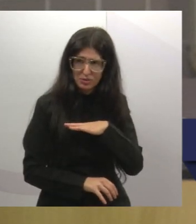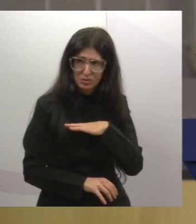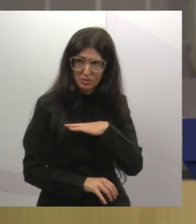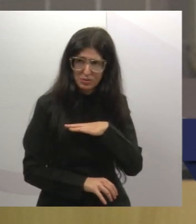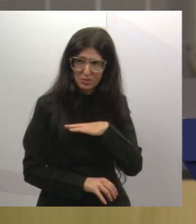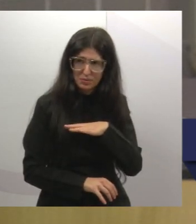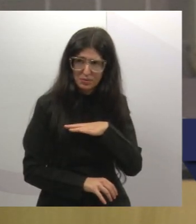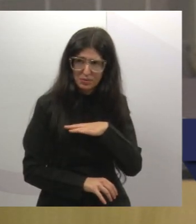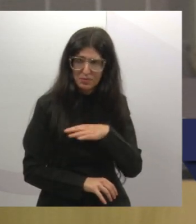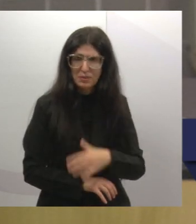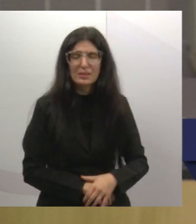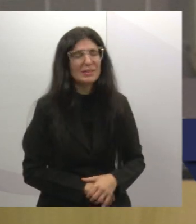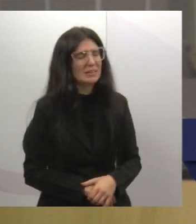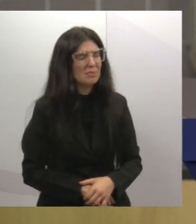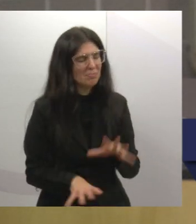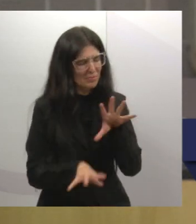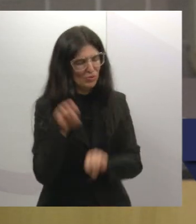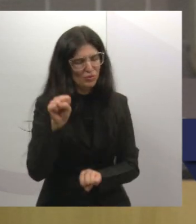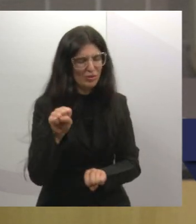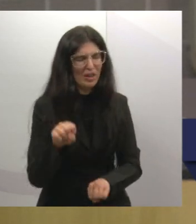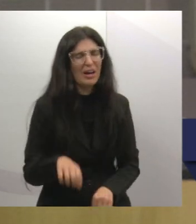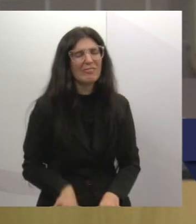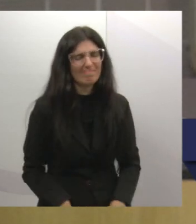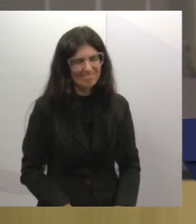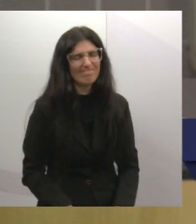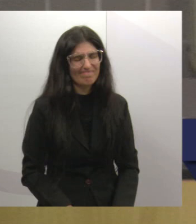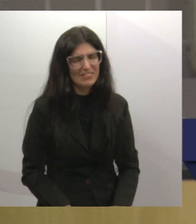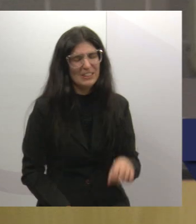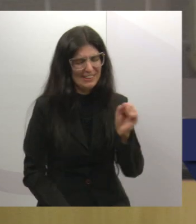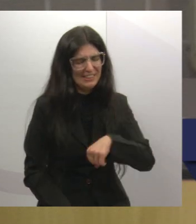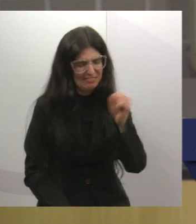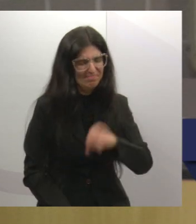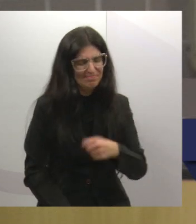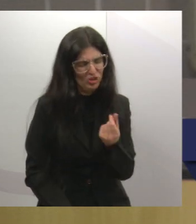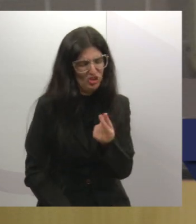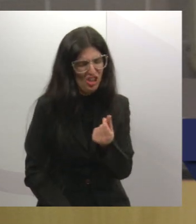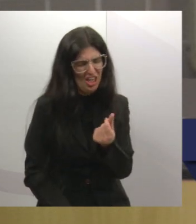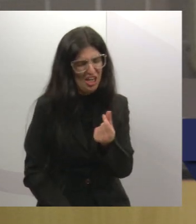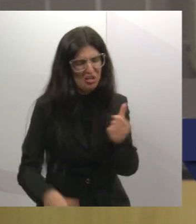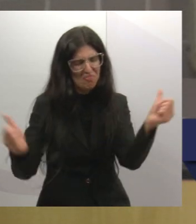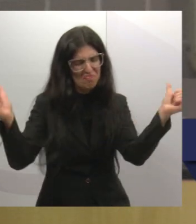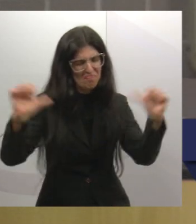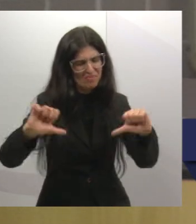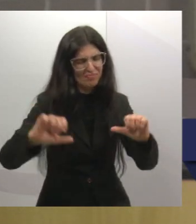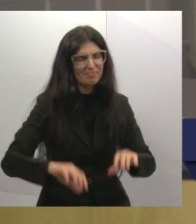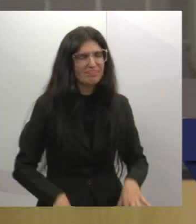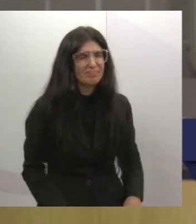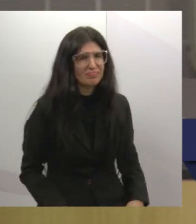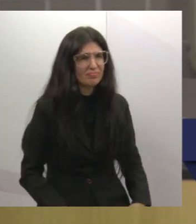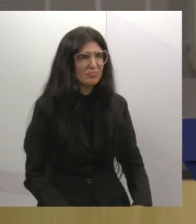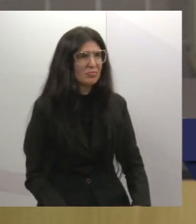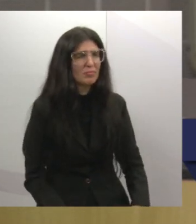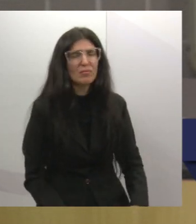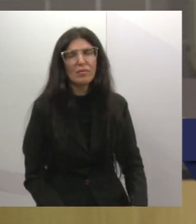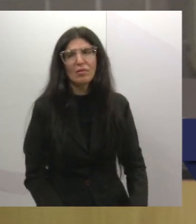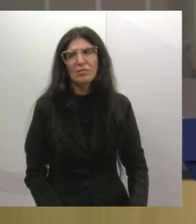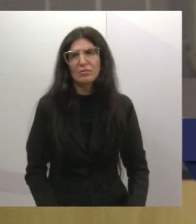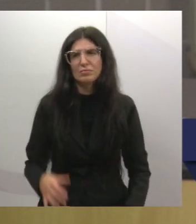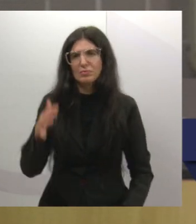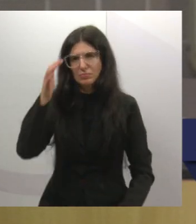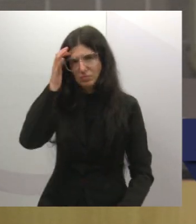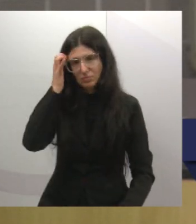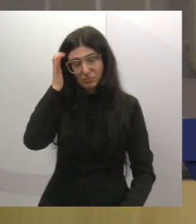perdas, que com certeza vai ter perca de arrecadação, para poder ter acesso a essa verba? É isso?